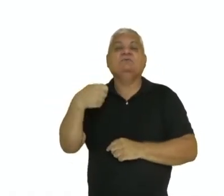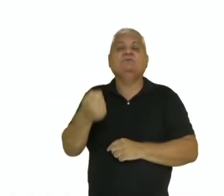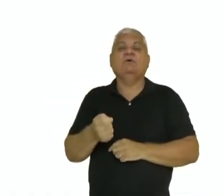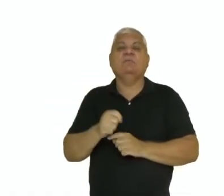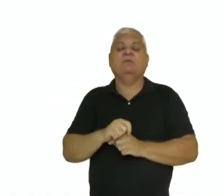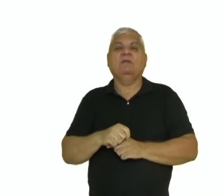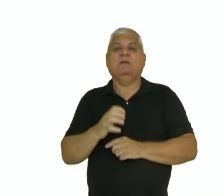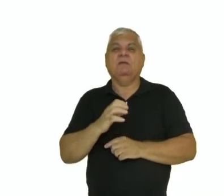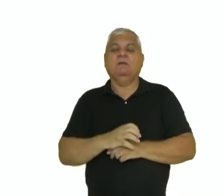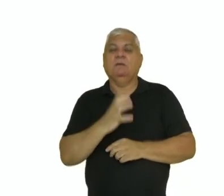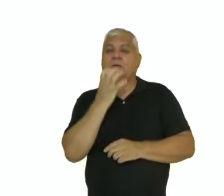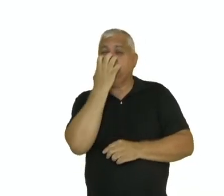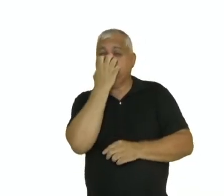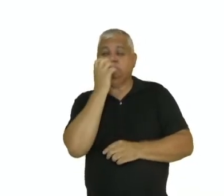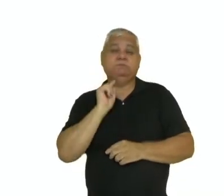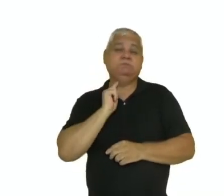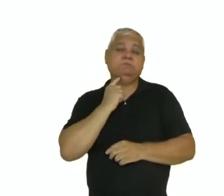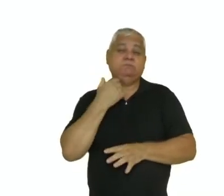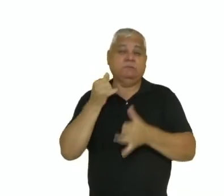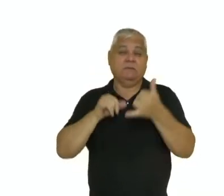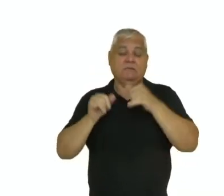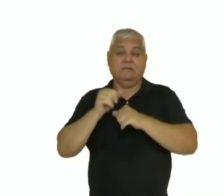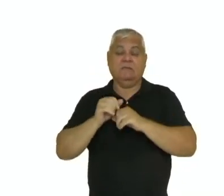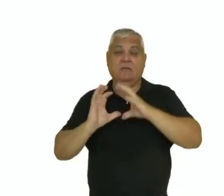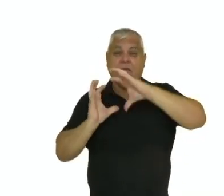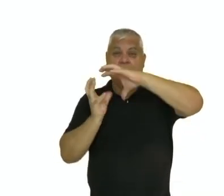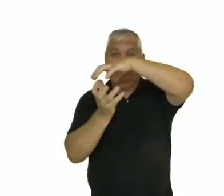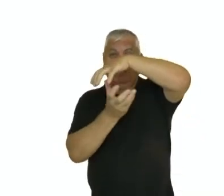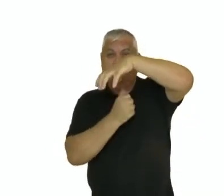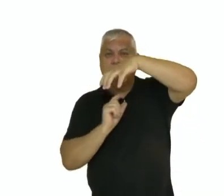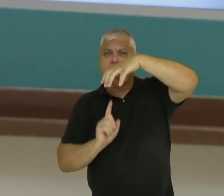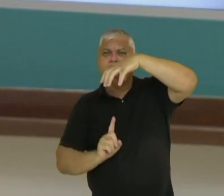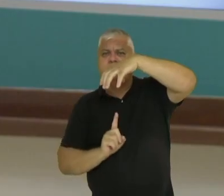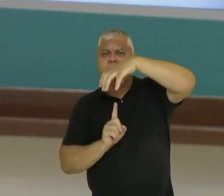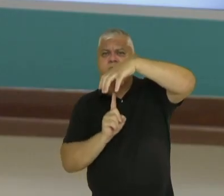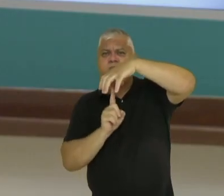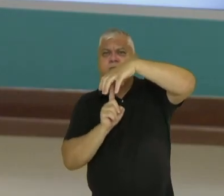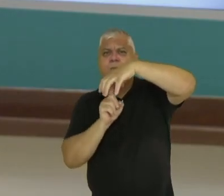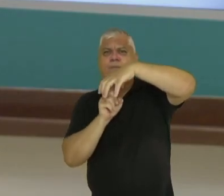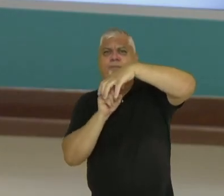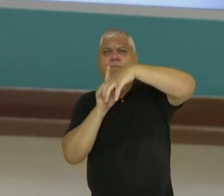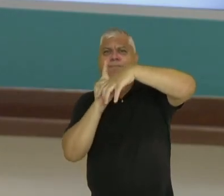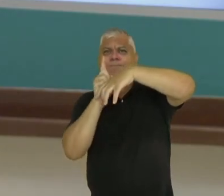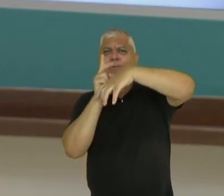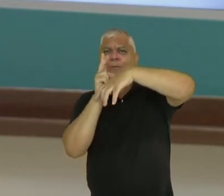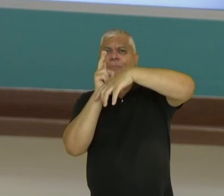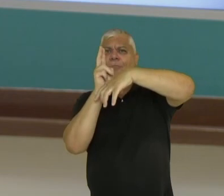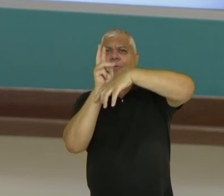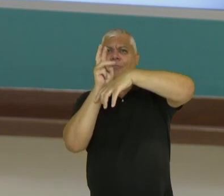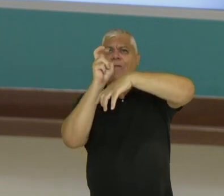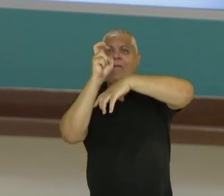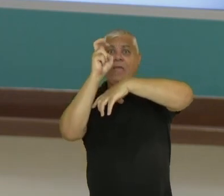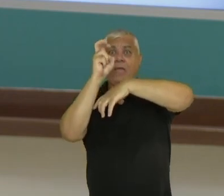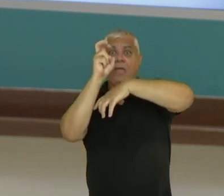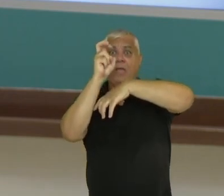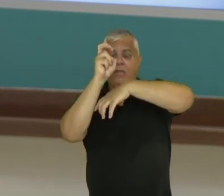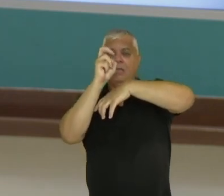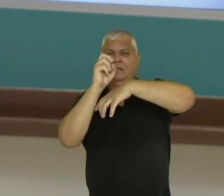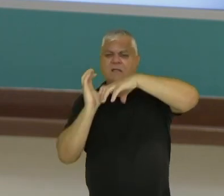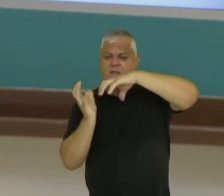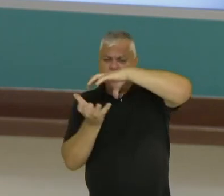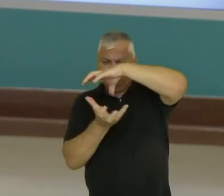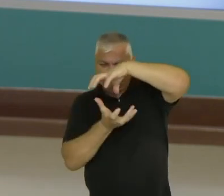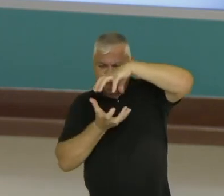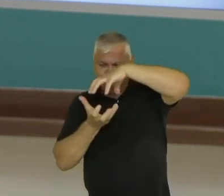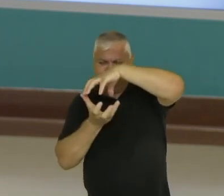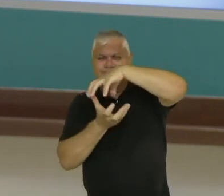poluição química ultrapassa a quinta fronteira planetária. Então, além de falar sobre poluição química e como isso vem afetando